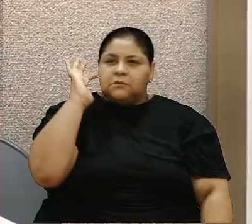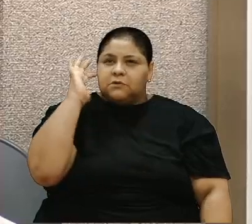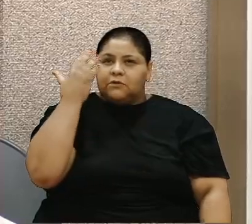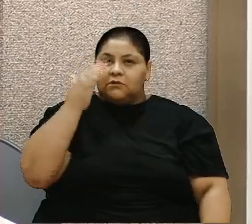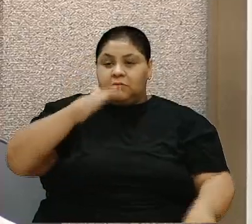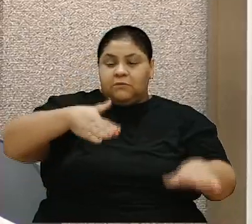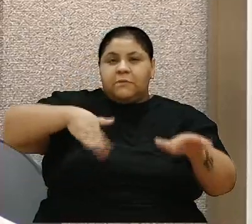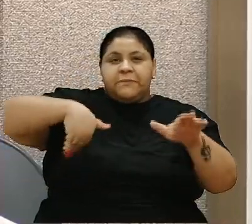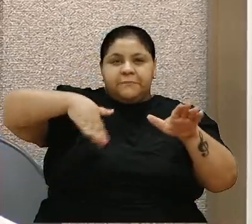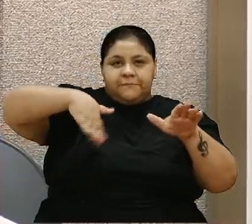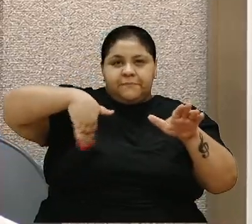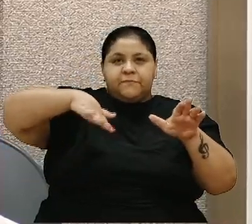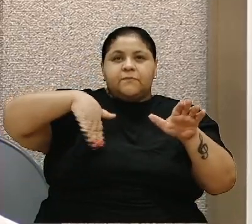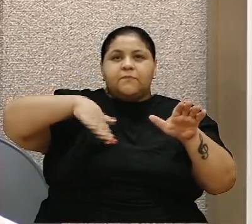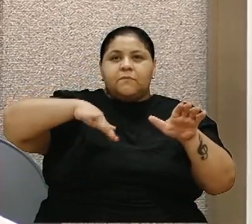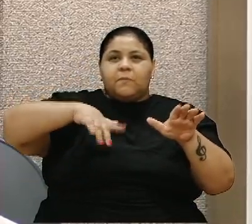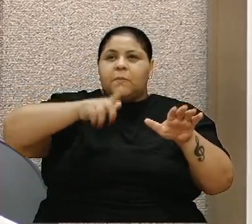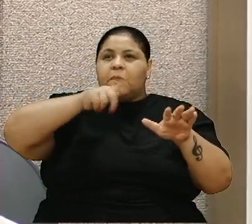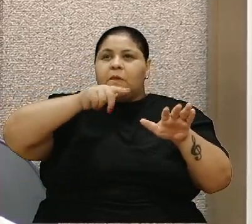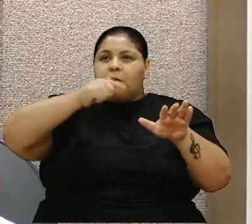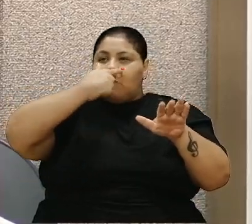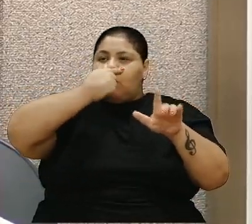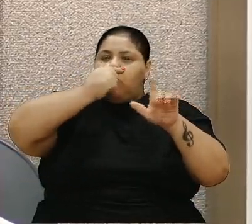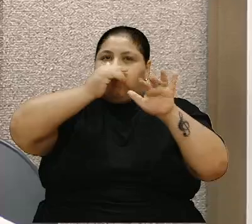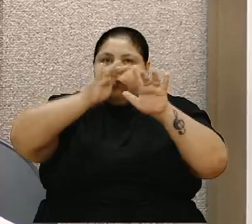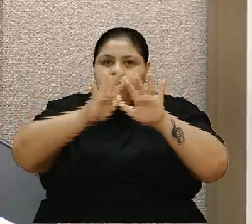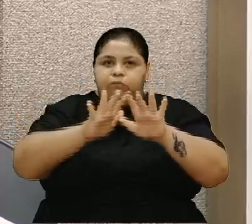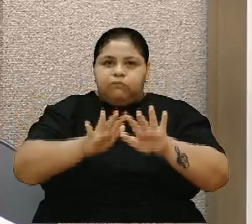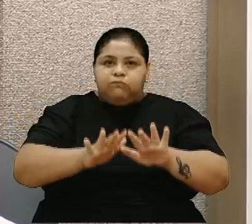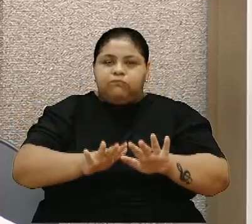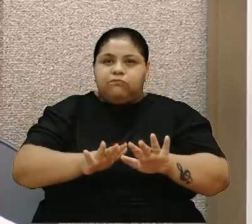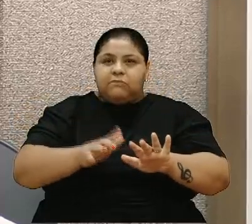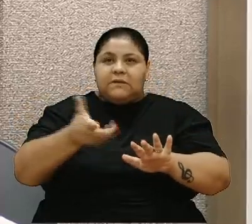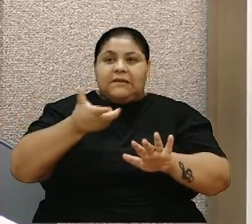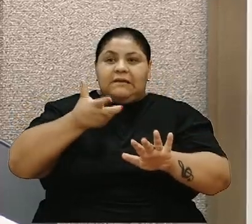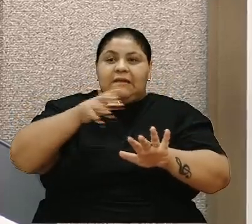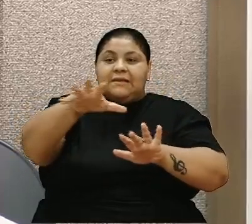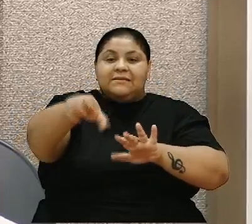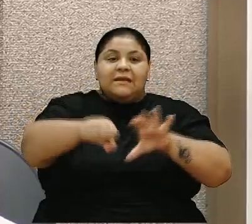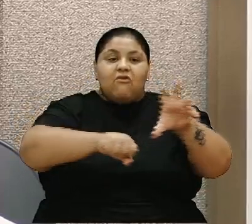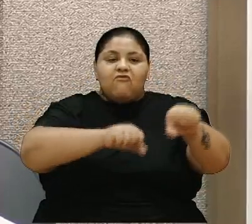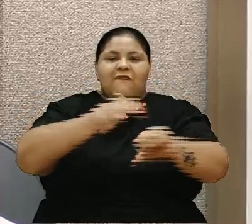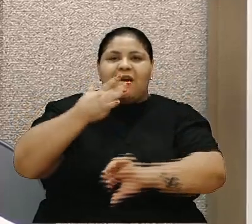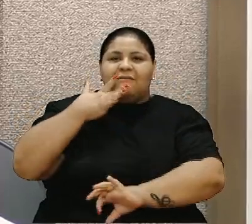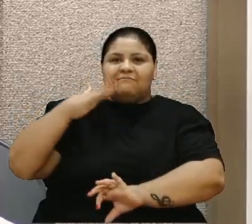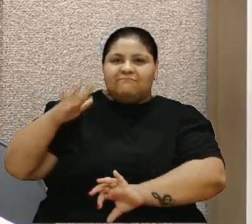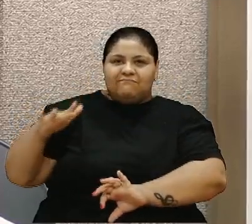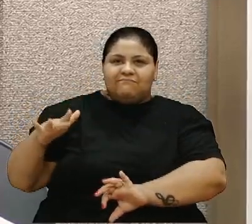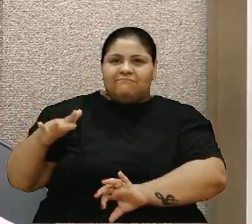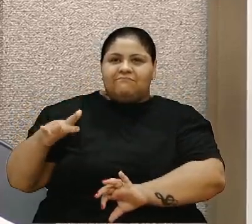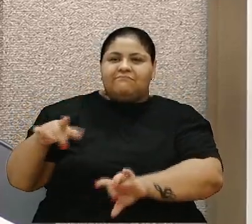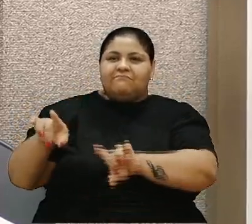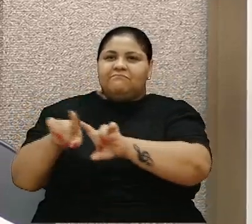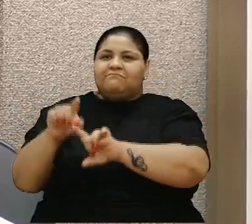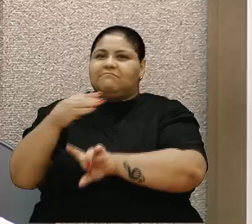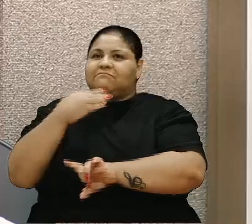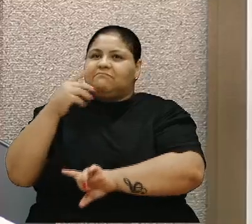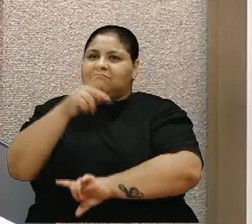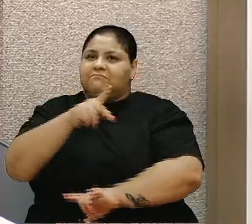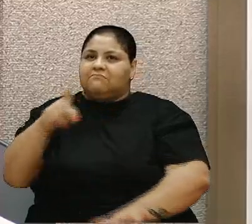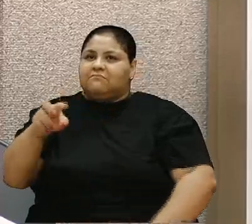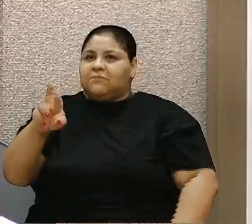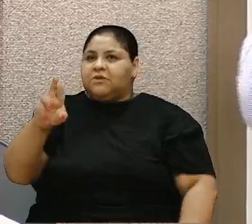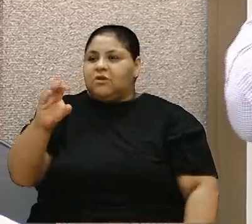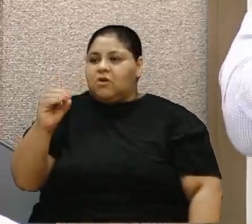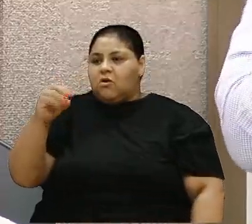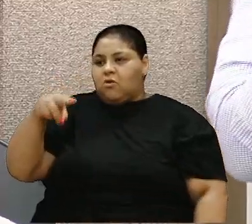né? Onde se afogou, tentando salvar umas crianças lá. E a perda do professor Rony